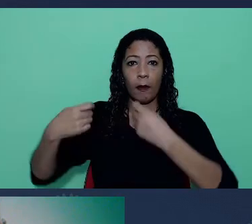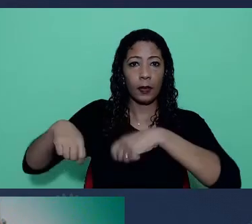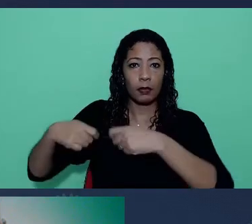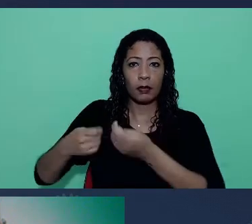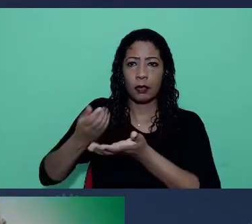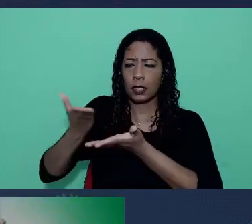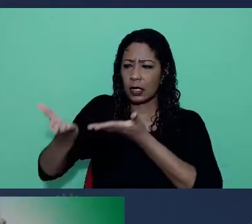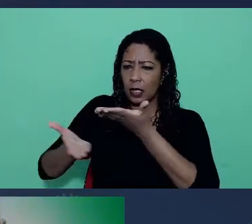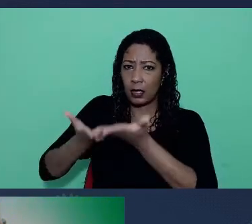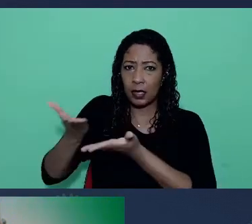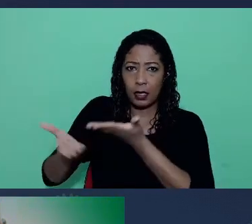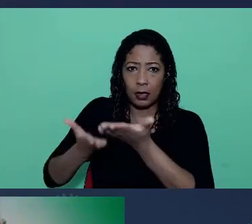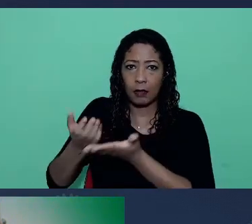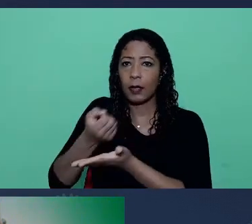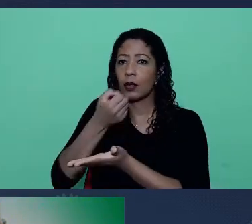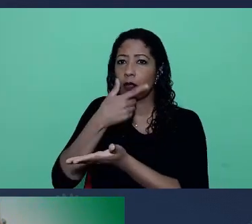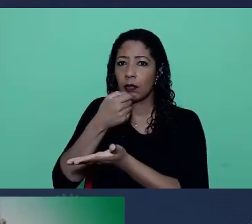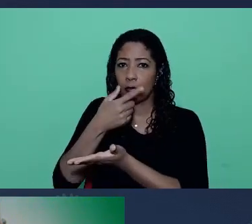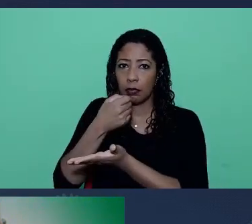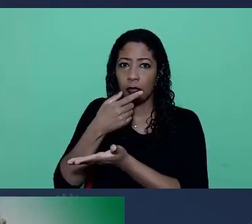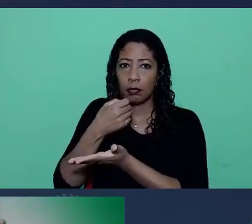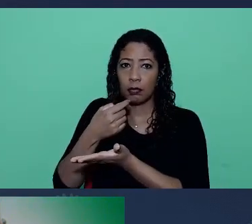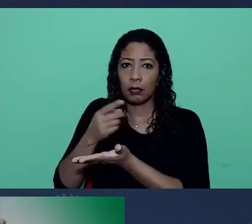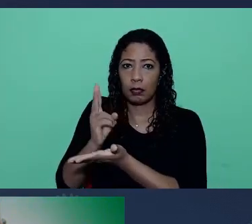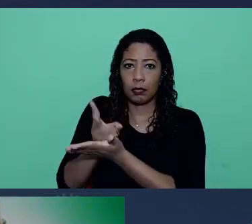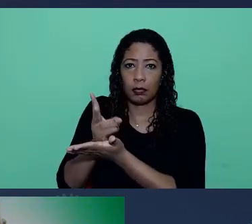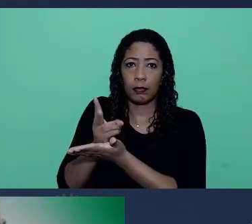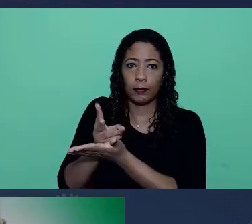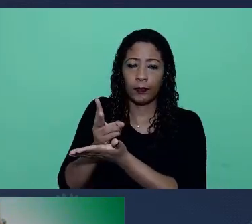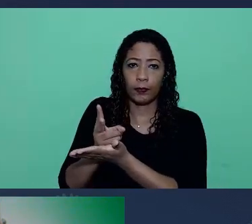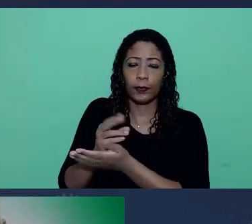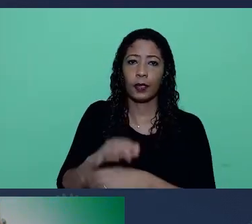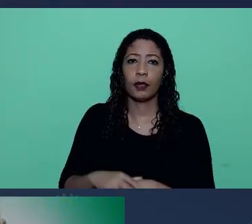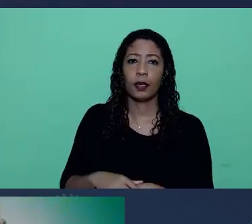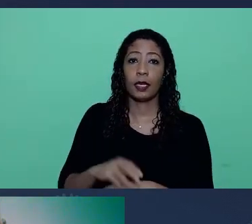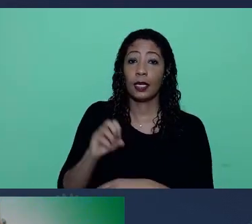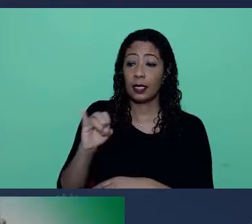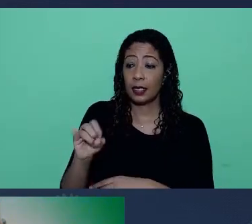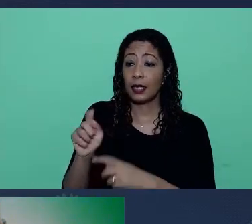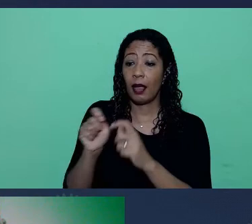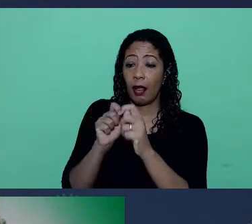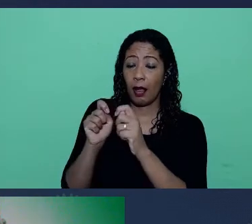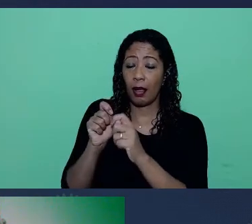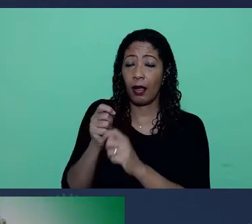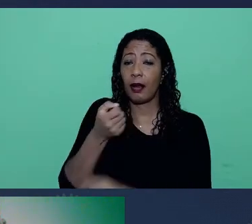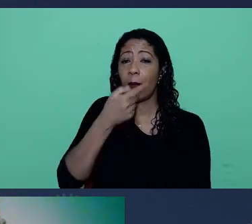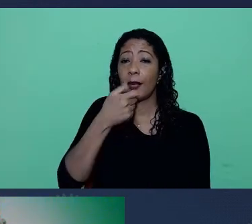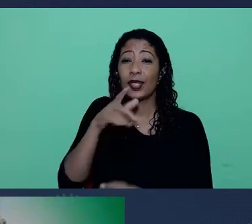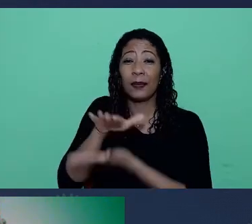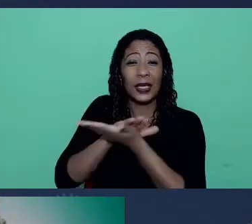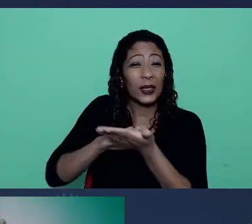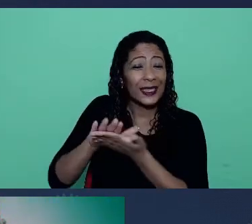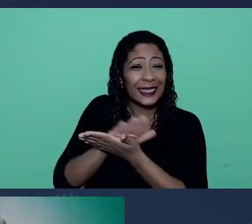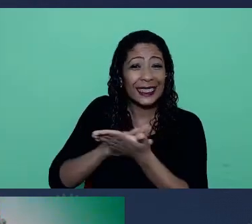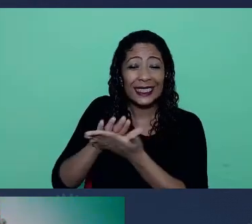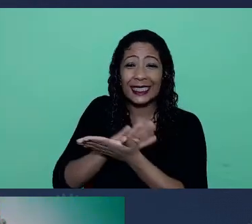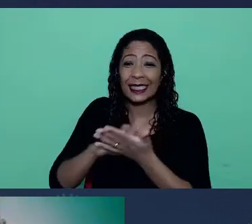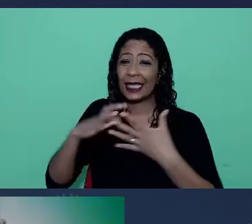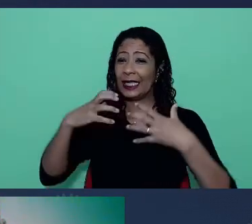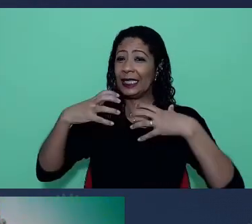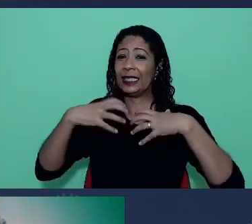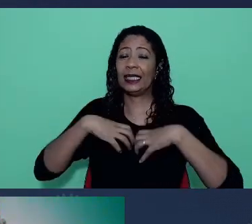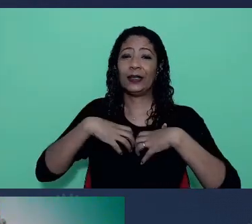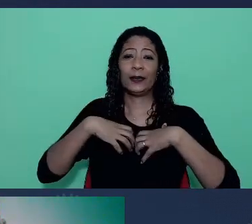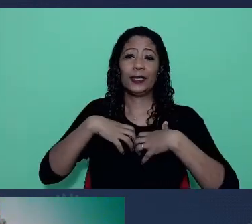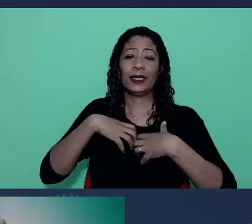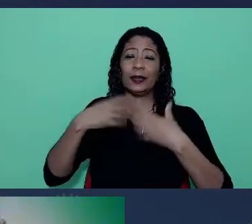tratamento profilático medicamentoso, sem dúvida nenhuma, se ela ficar sem o medicamento, a doença, com as crises e